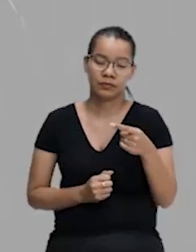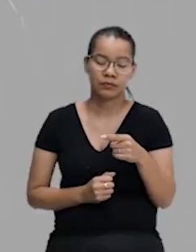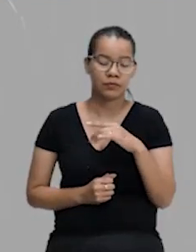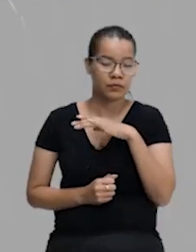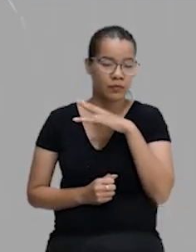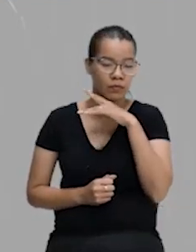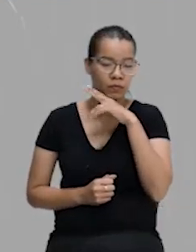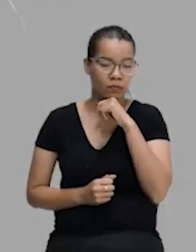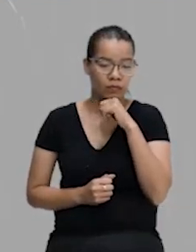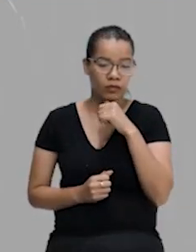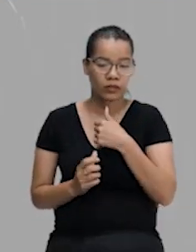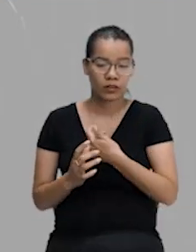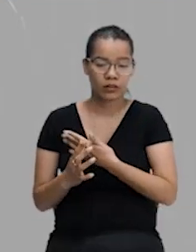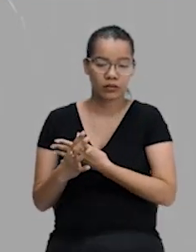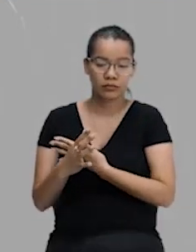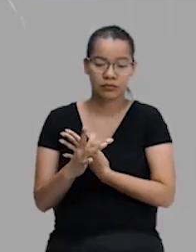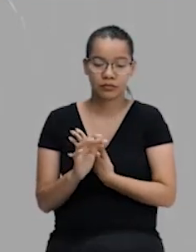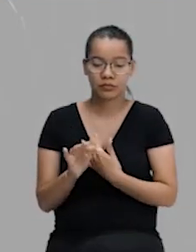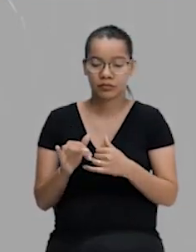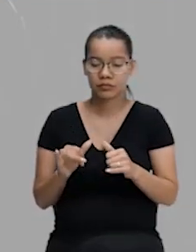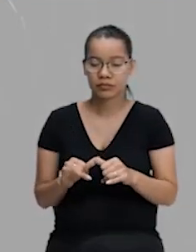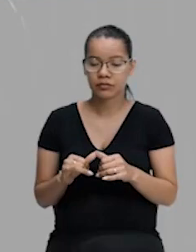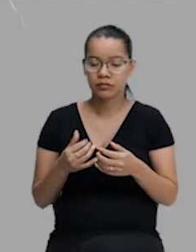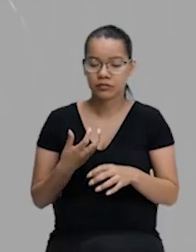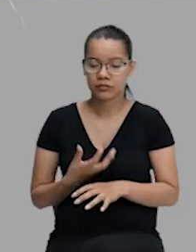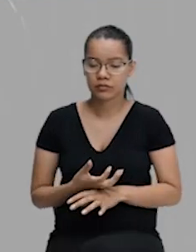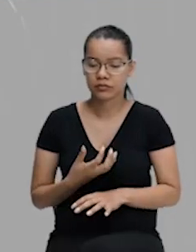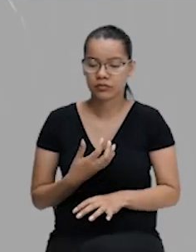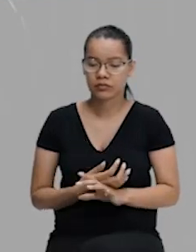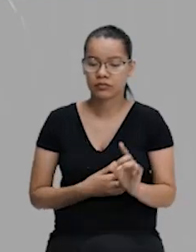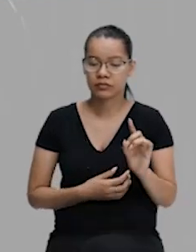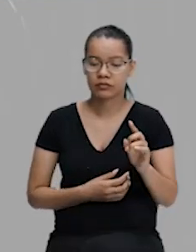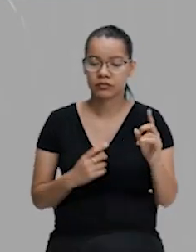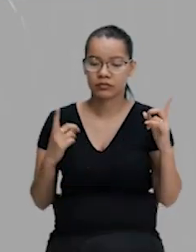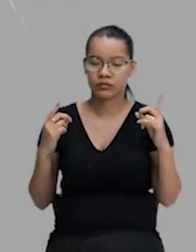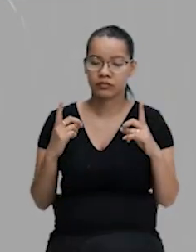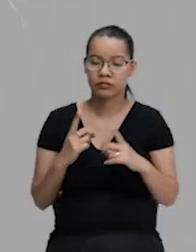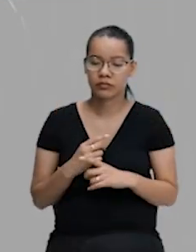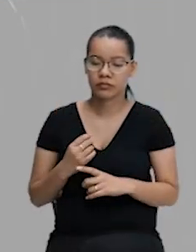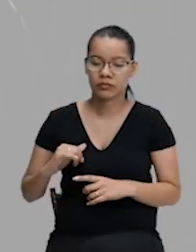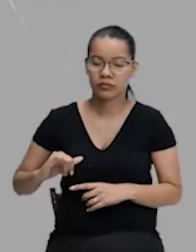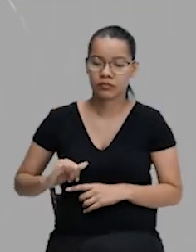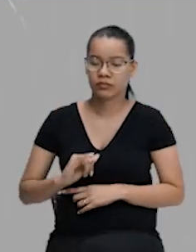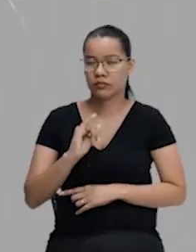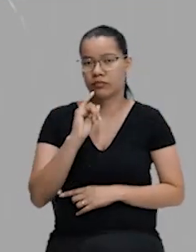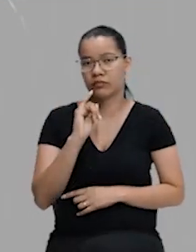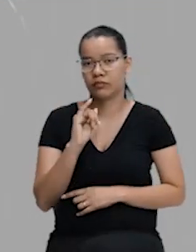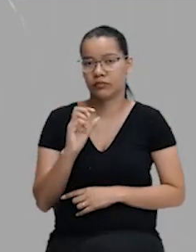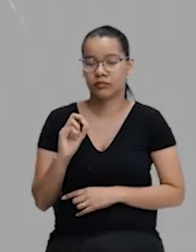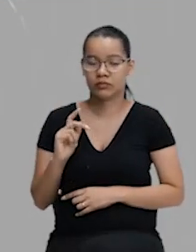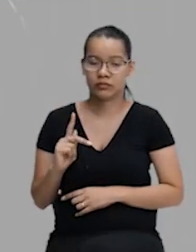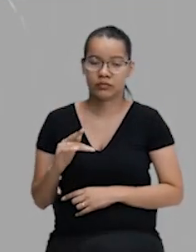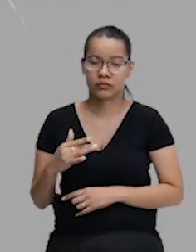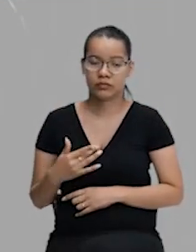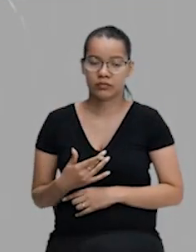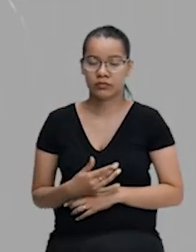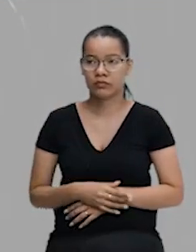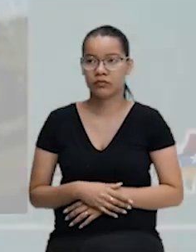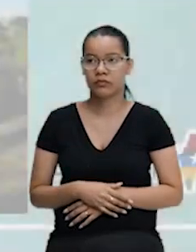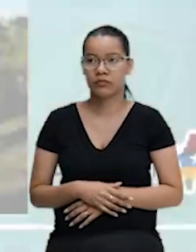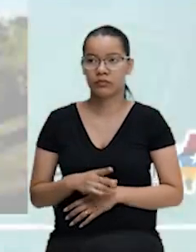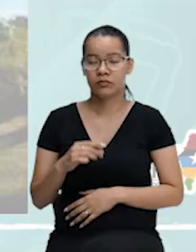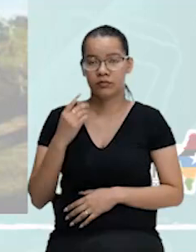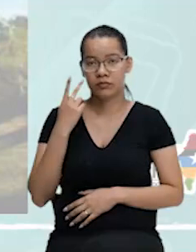caso a ave, não fique pesado e isso dificulte o seu voo, ok? Então, em plantas e animais é